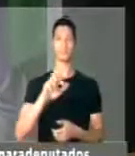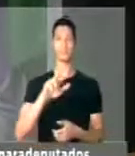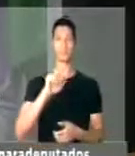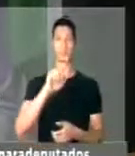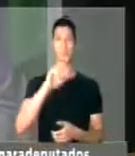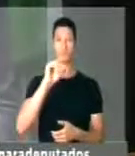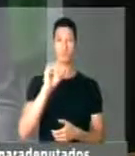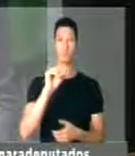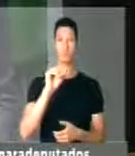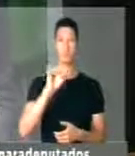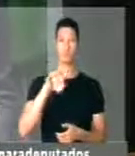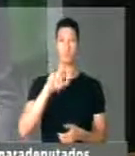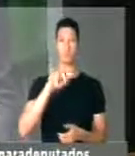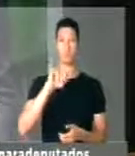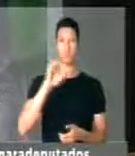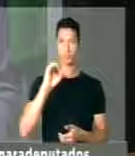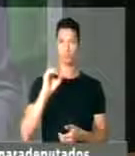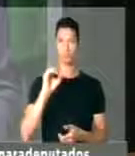Júlio,